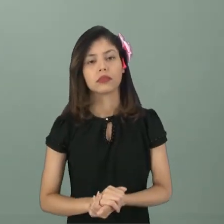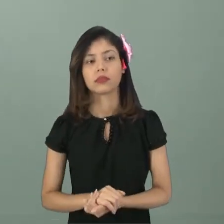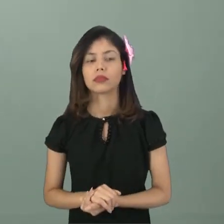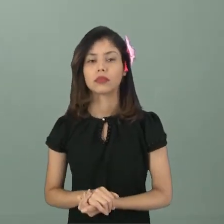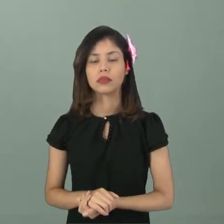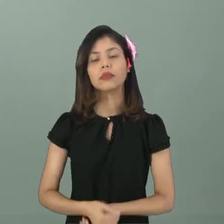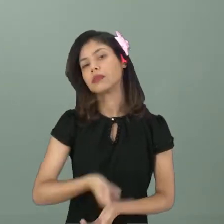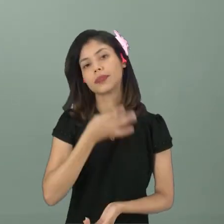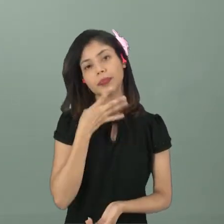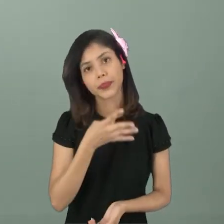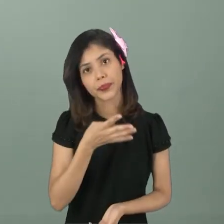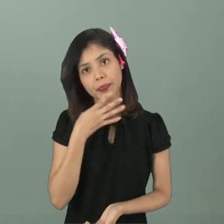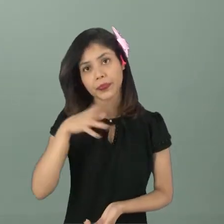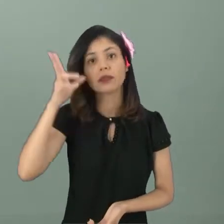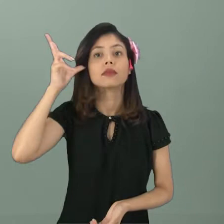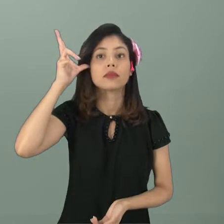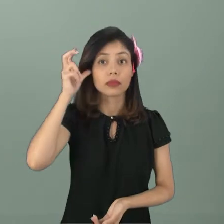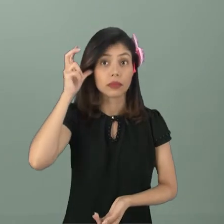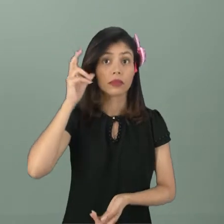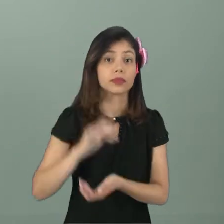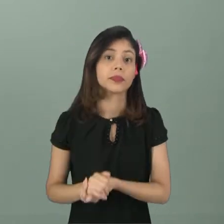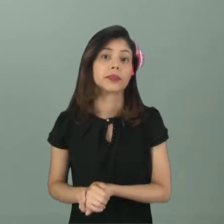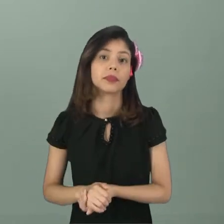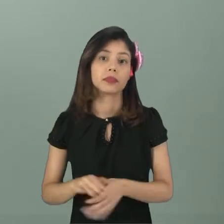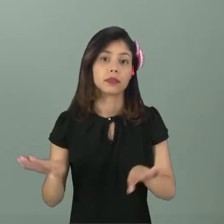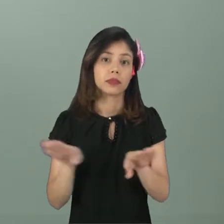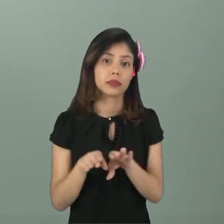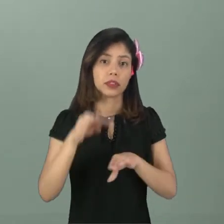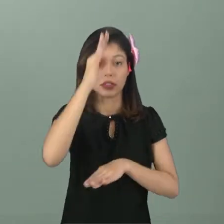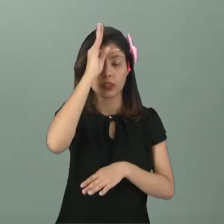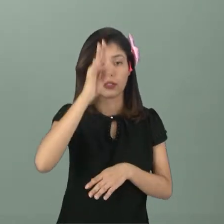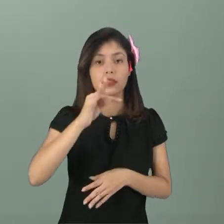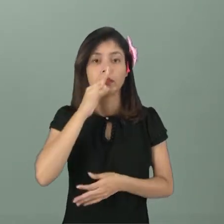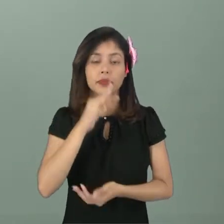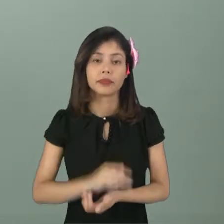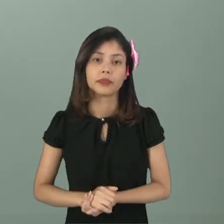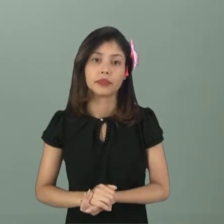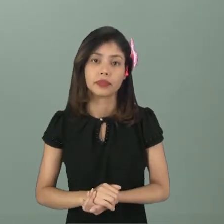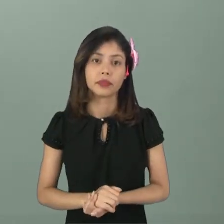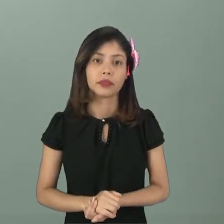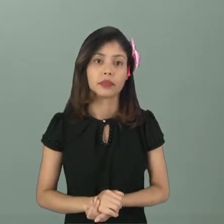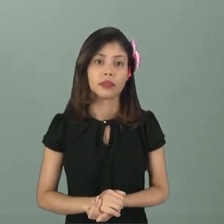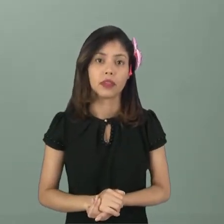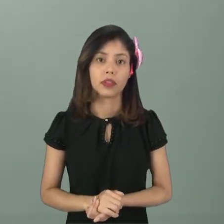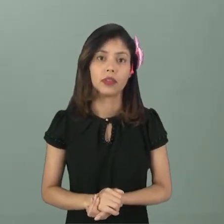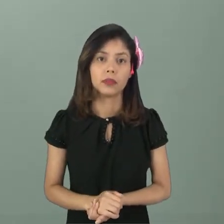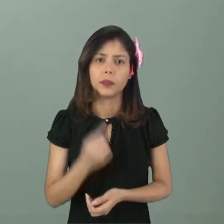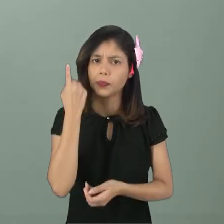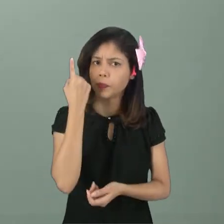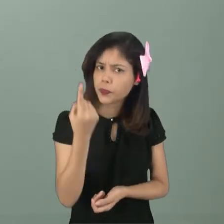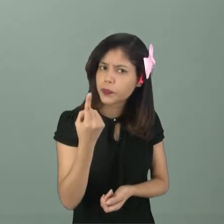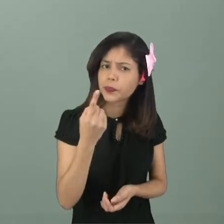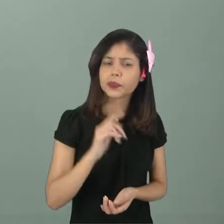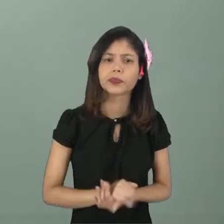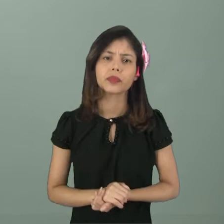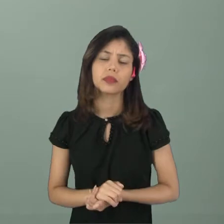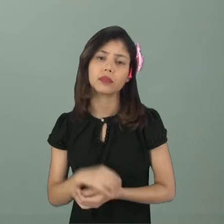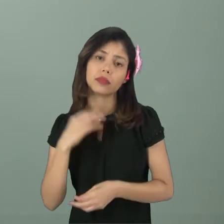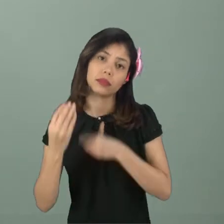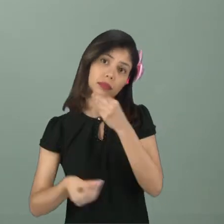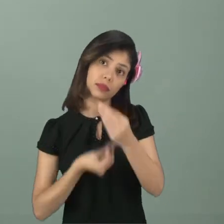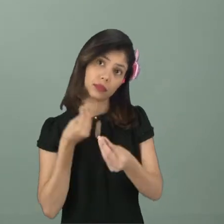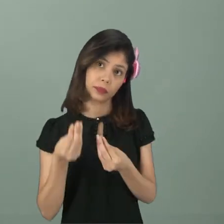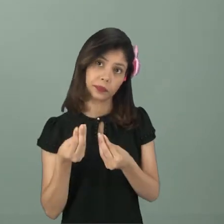seu conhecimento tradicional, os seringueiros faziam a extração desse látex de uma forma, que era